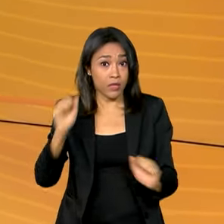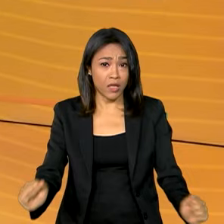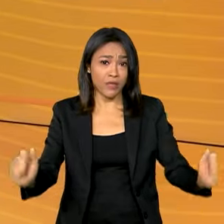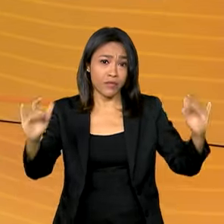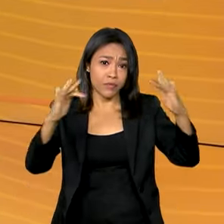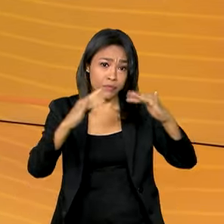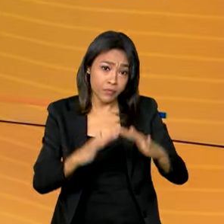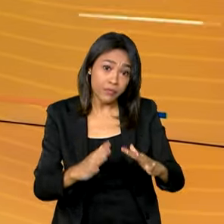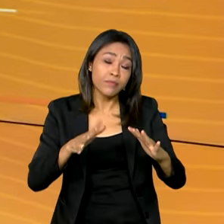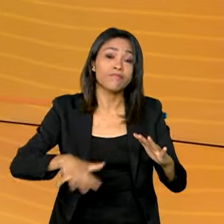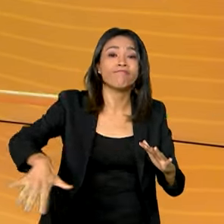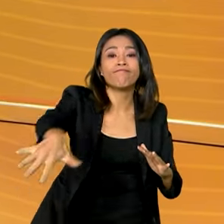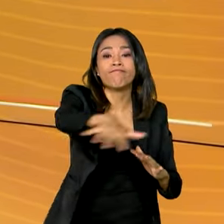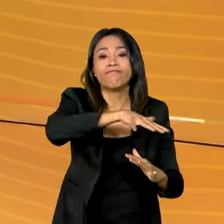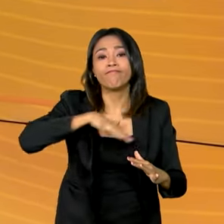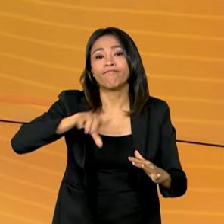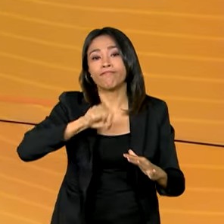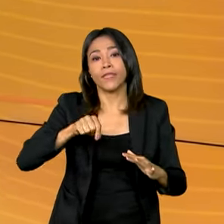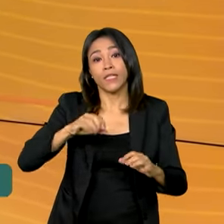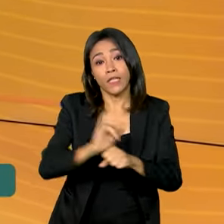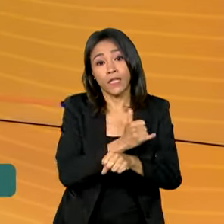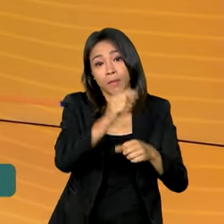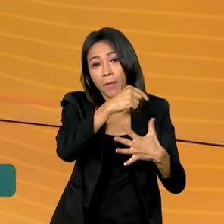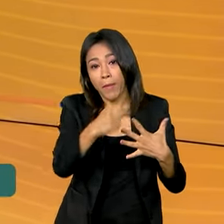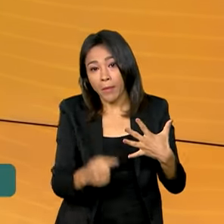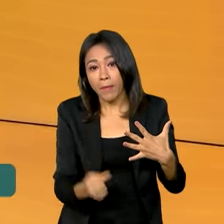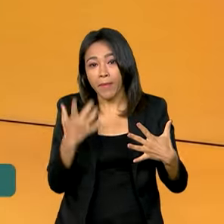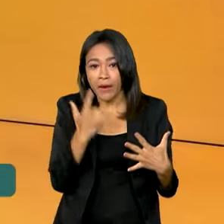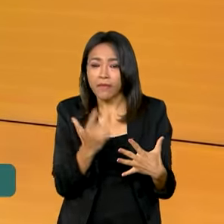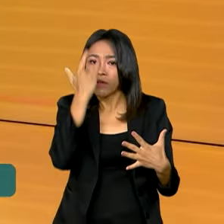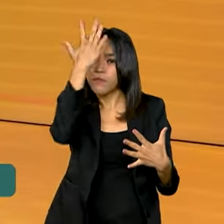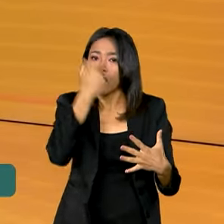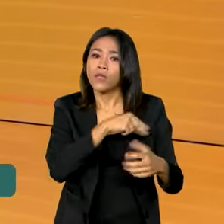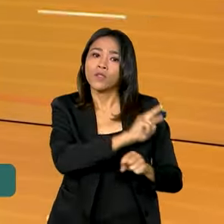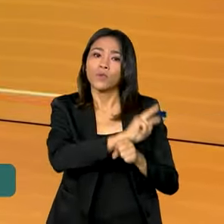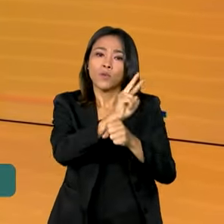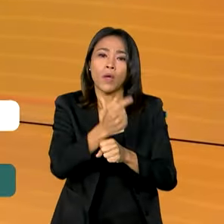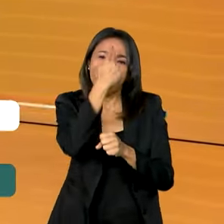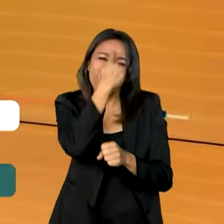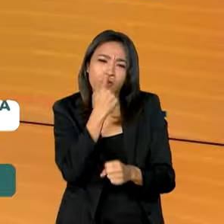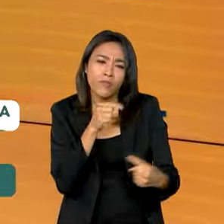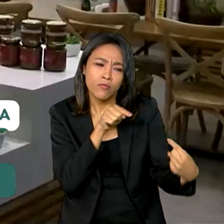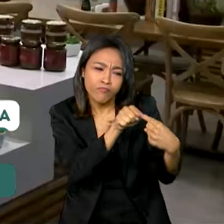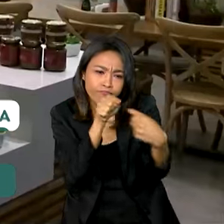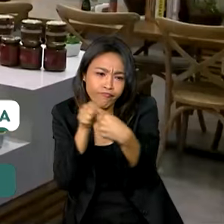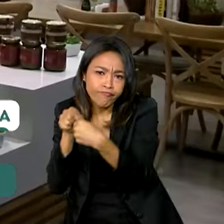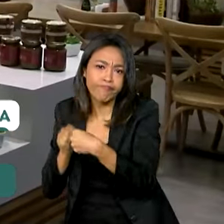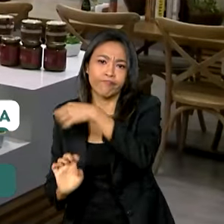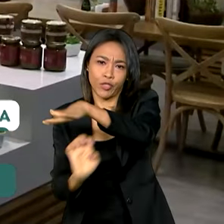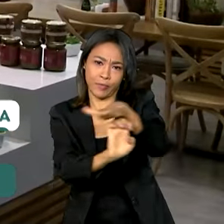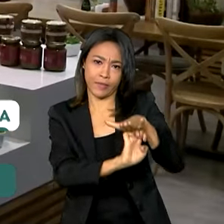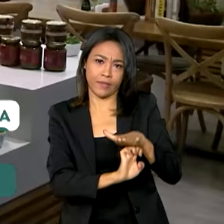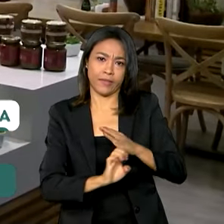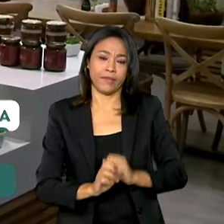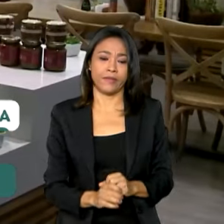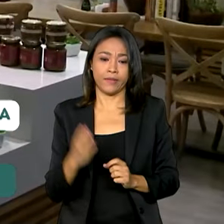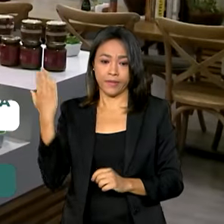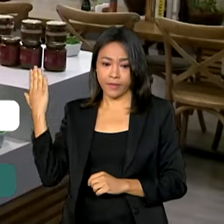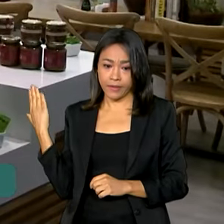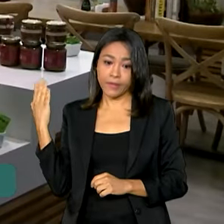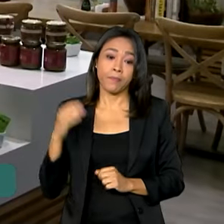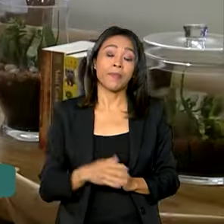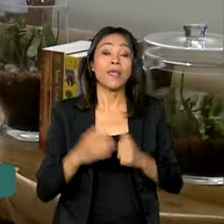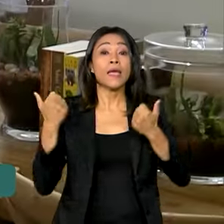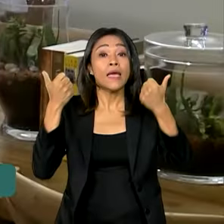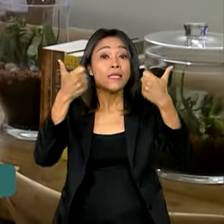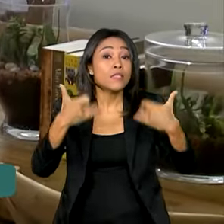ações e iniciativas para facilitar o crédito a diversos perfis de empreendedores. O foco do programa